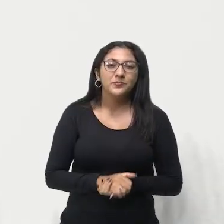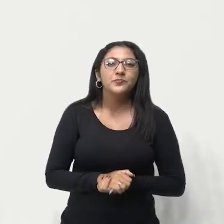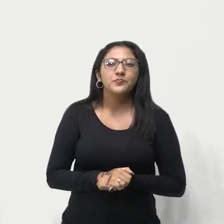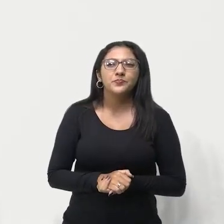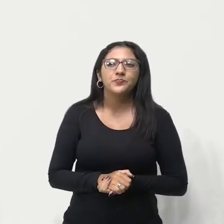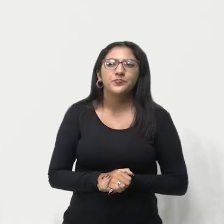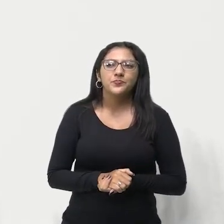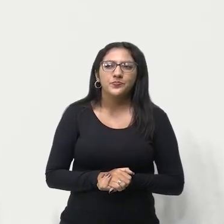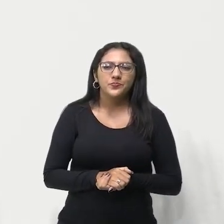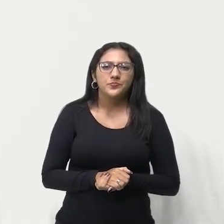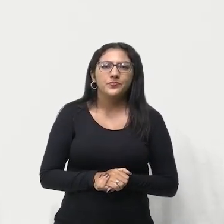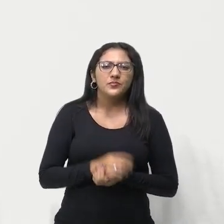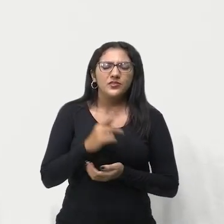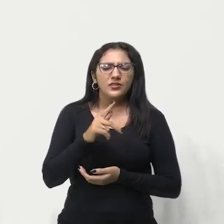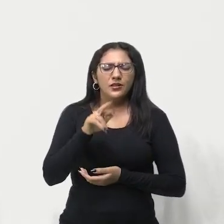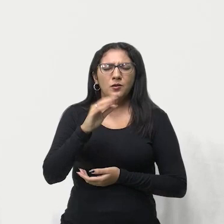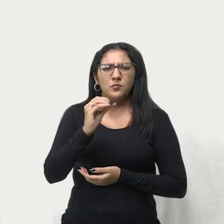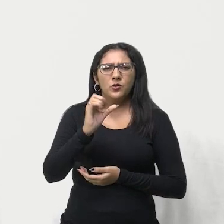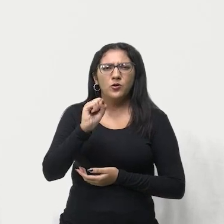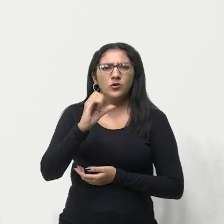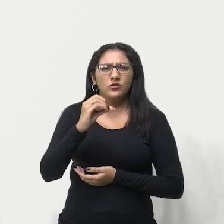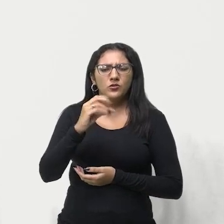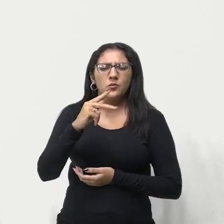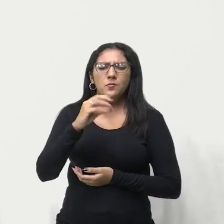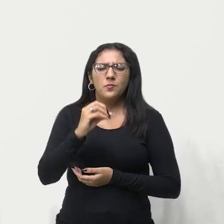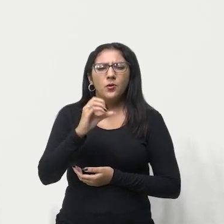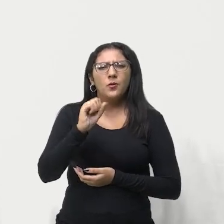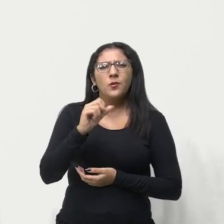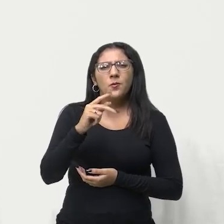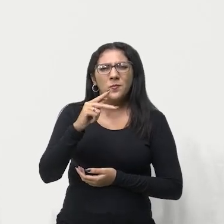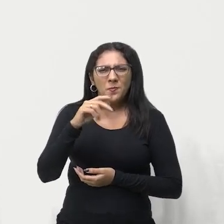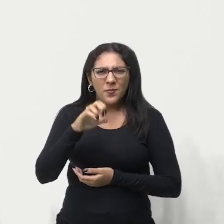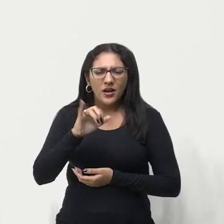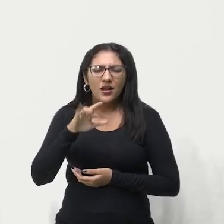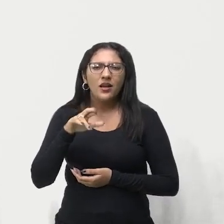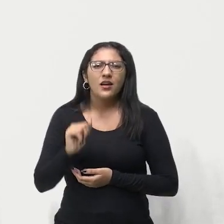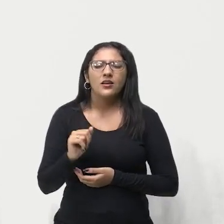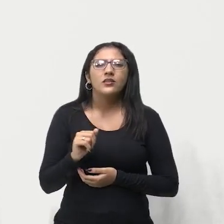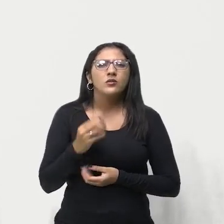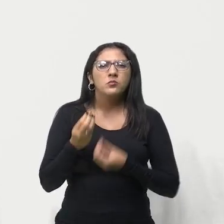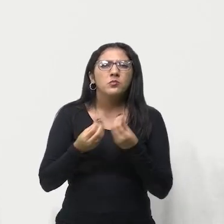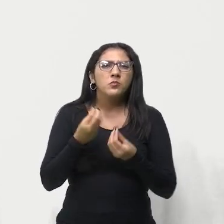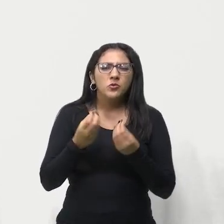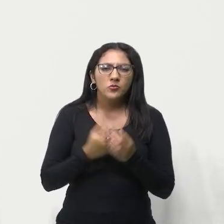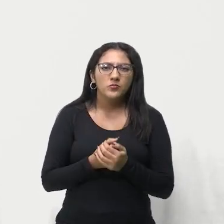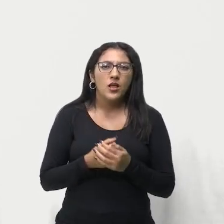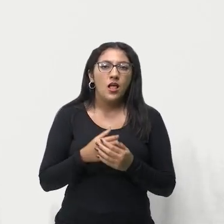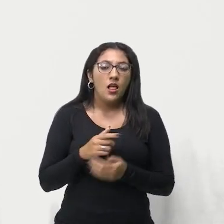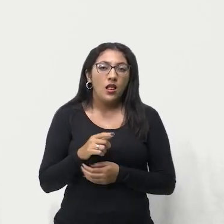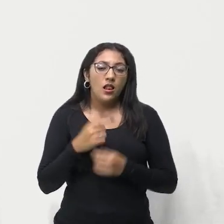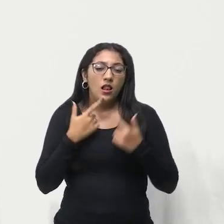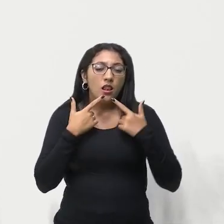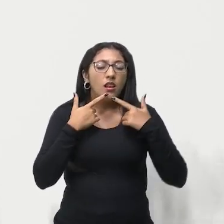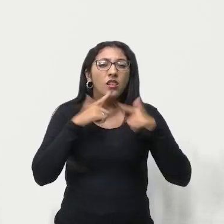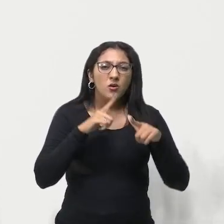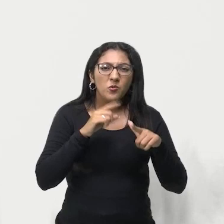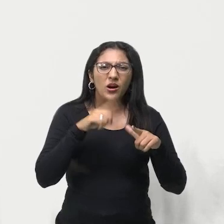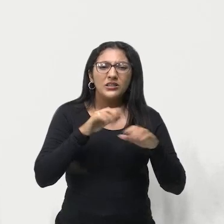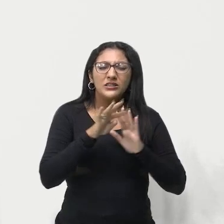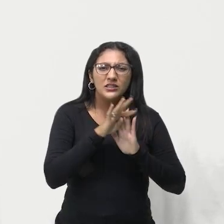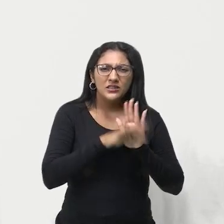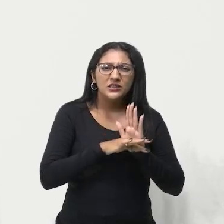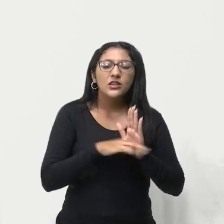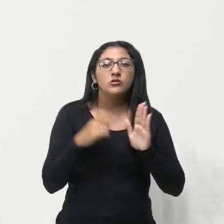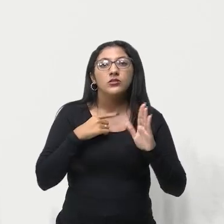nosso conceito, olhem aí, personificação ou prosopopeia. Ocorre quando a linguagem do texto